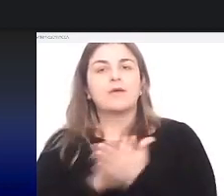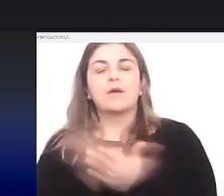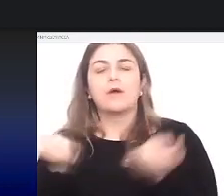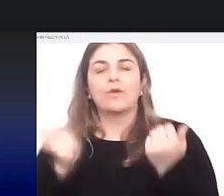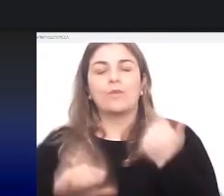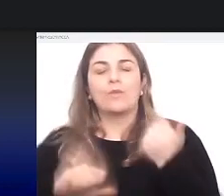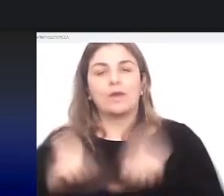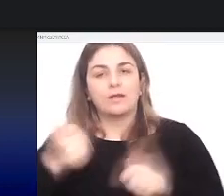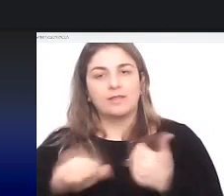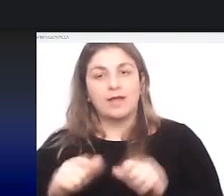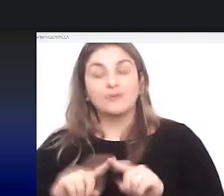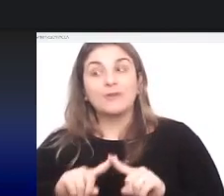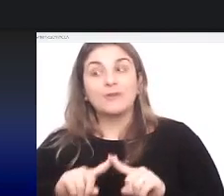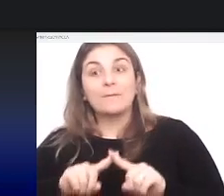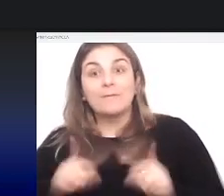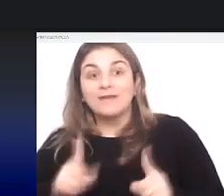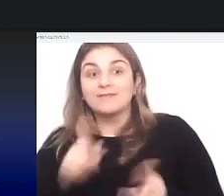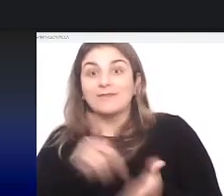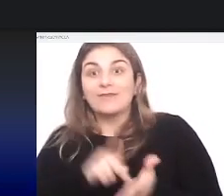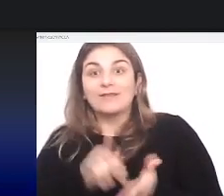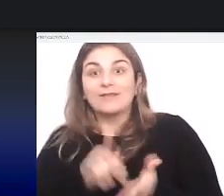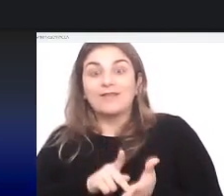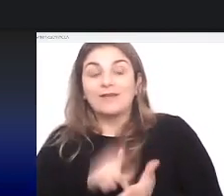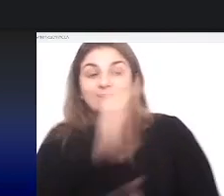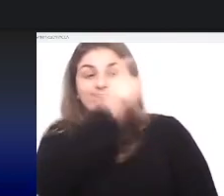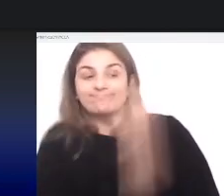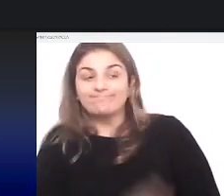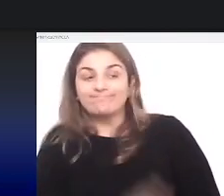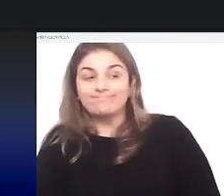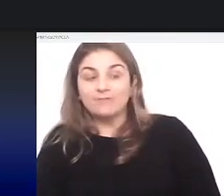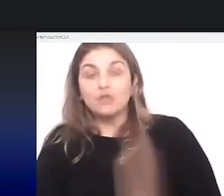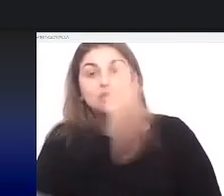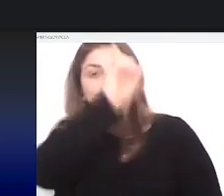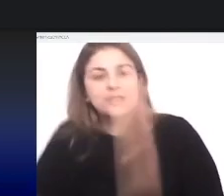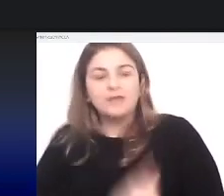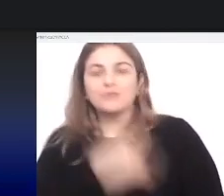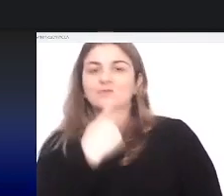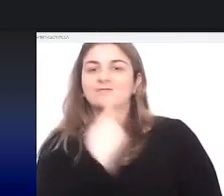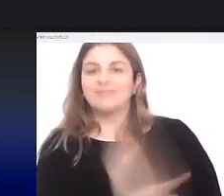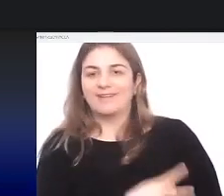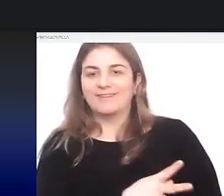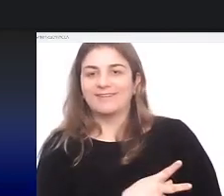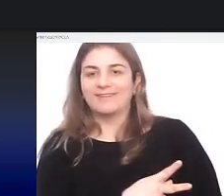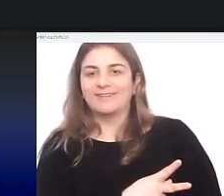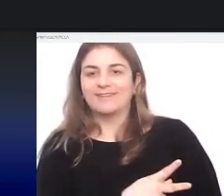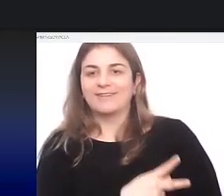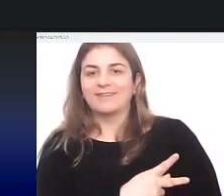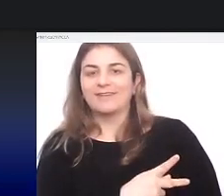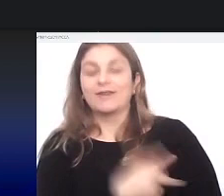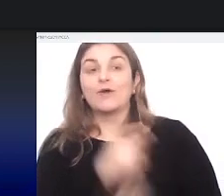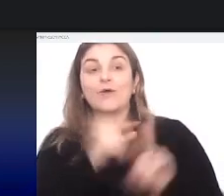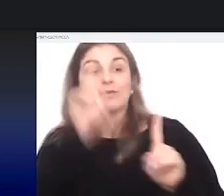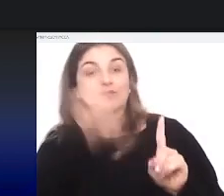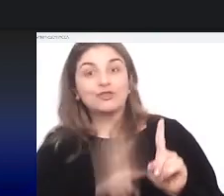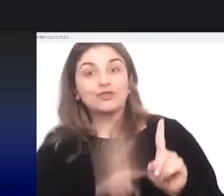Mas e o direito da parte? E os direitos conquistados até hoje? Ela